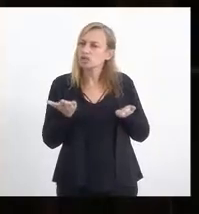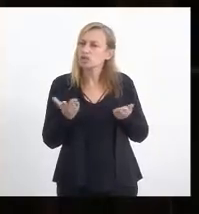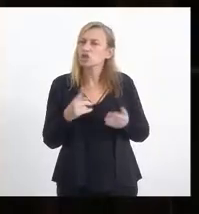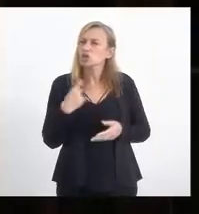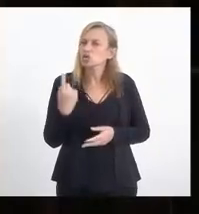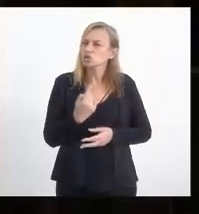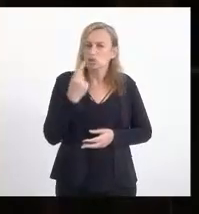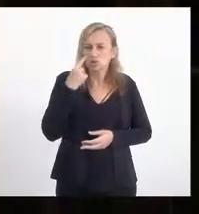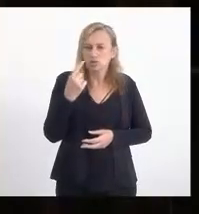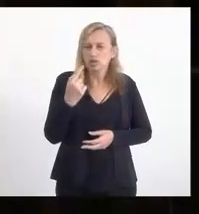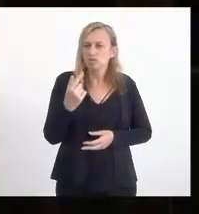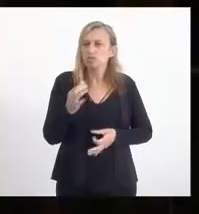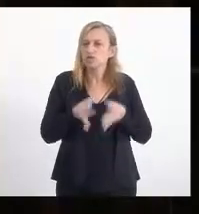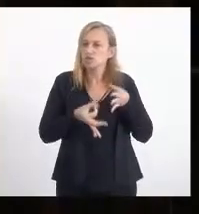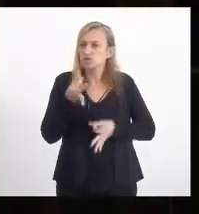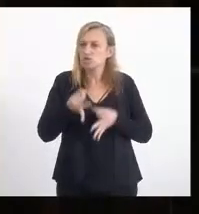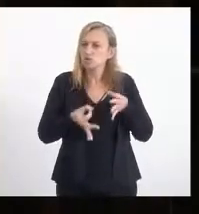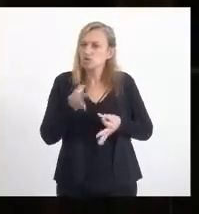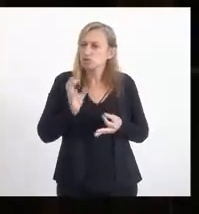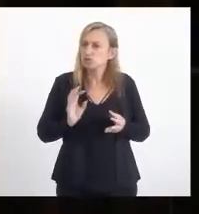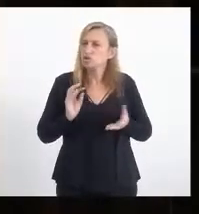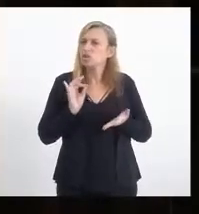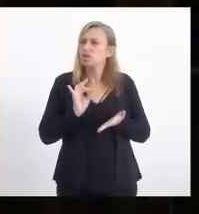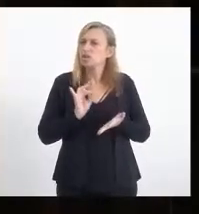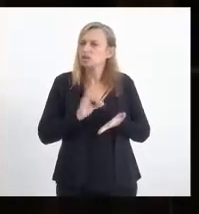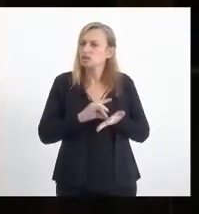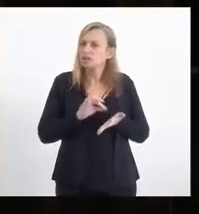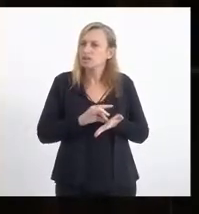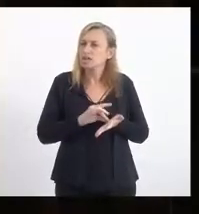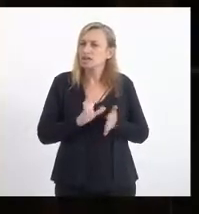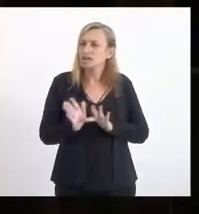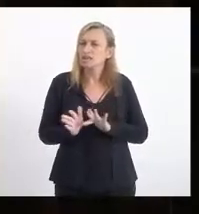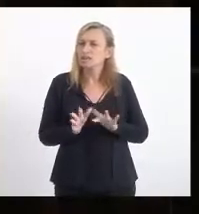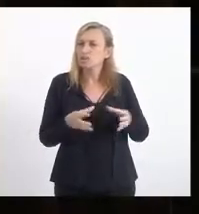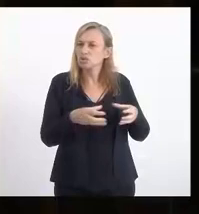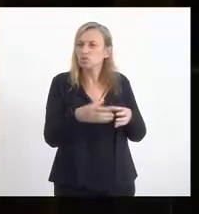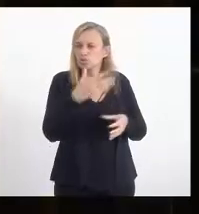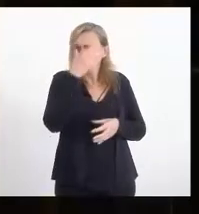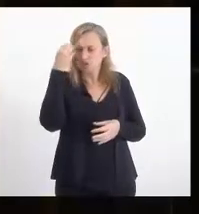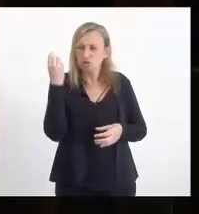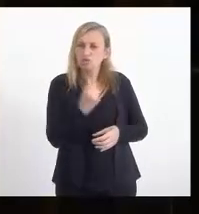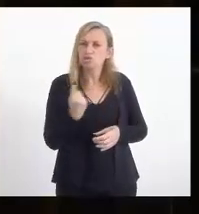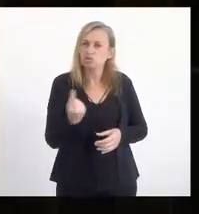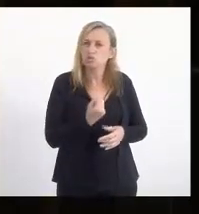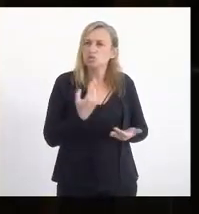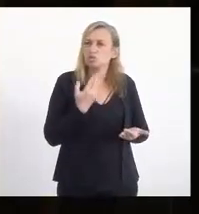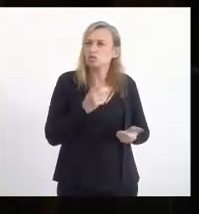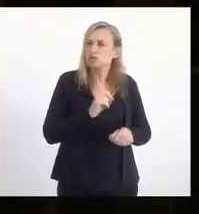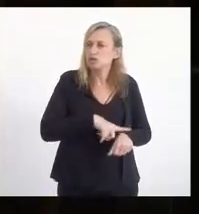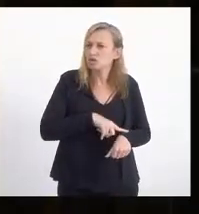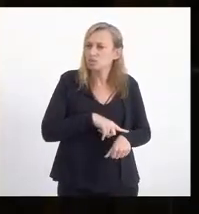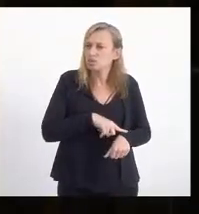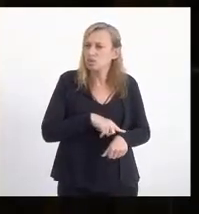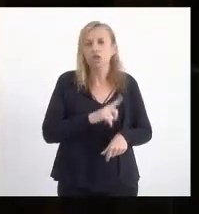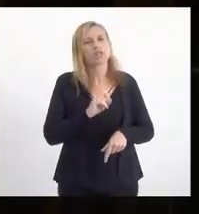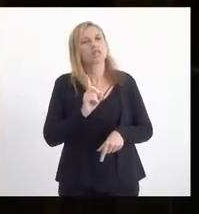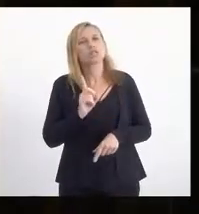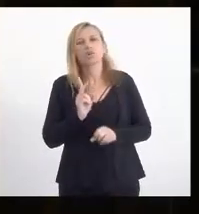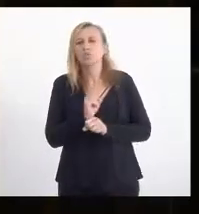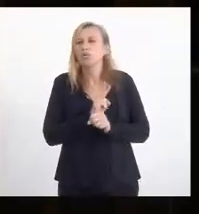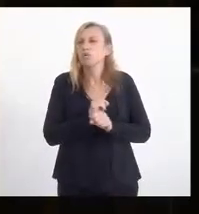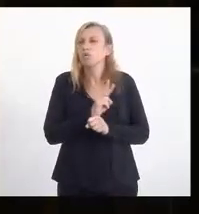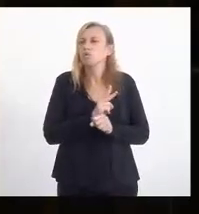nós buscamos a justiça essa virtude tão esquecida em nossos tempos e não